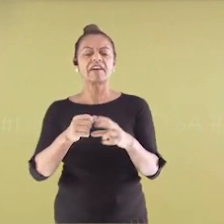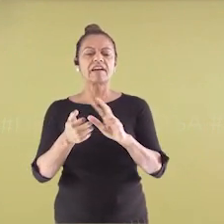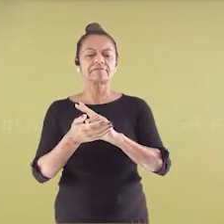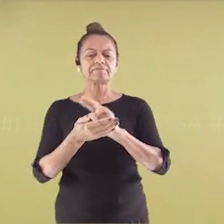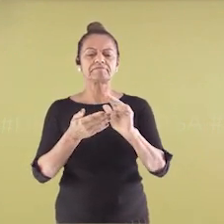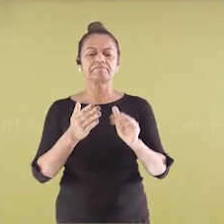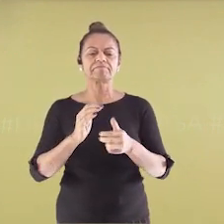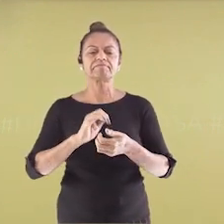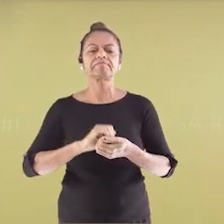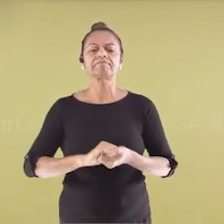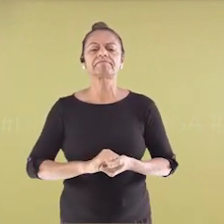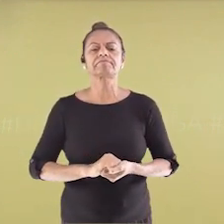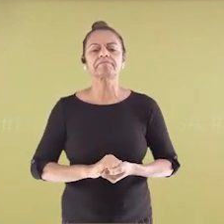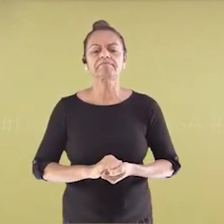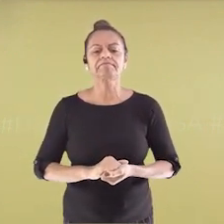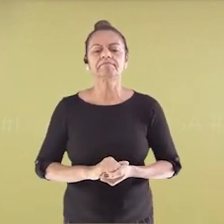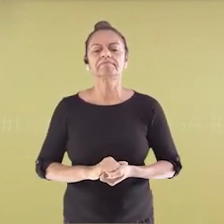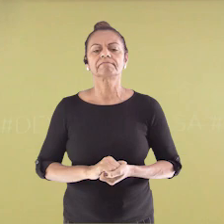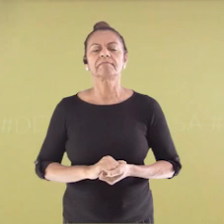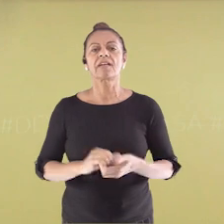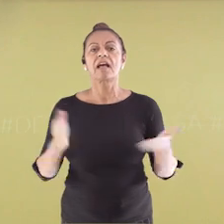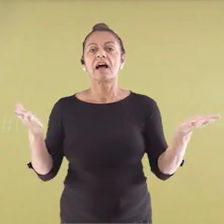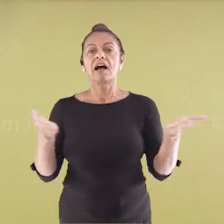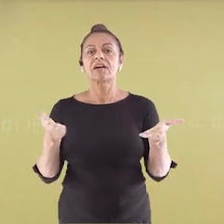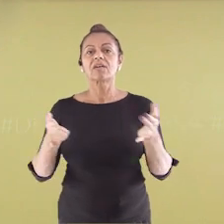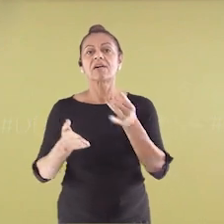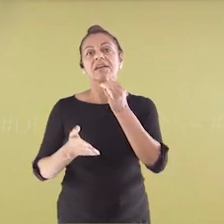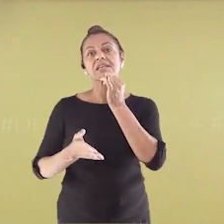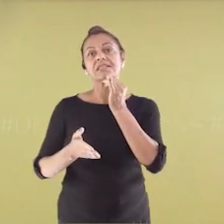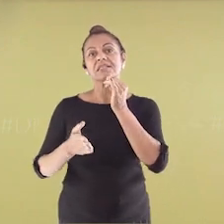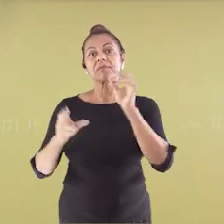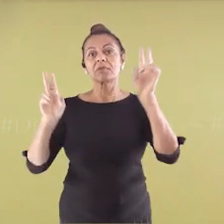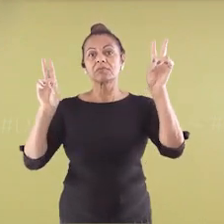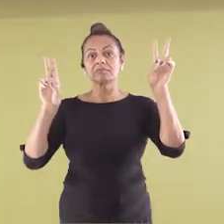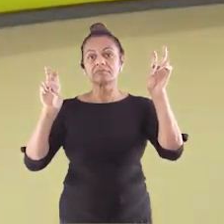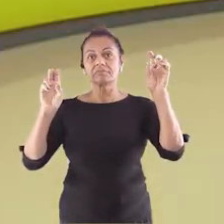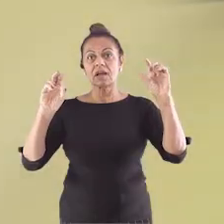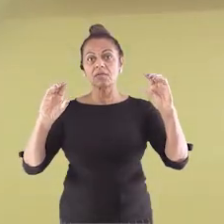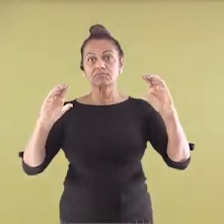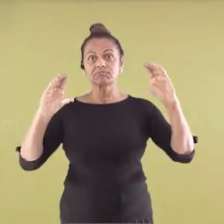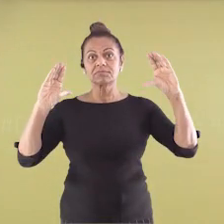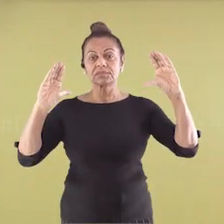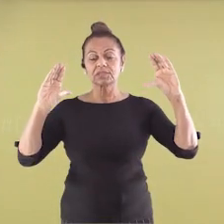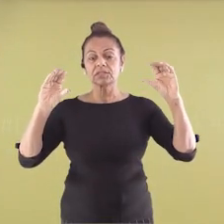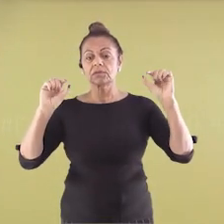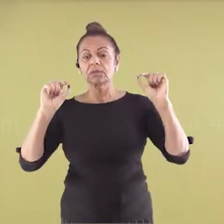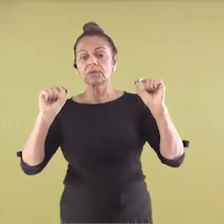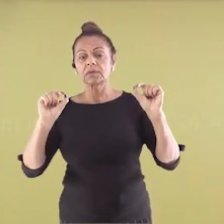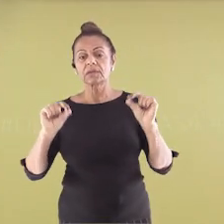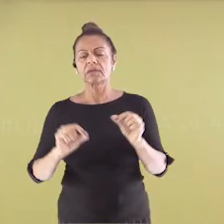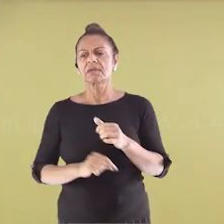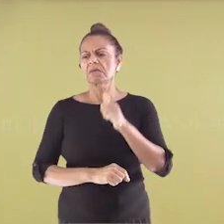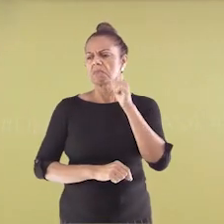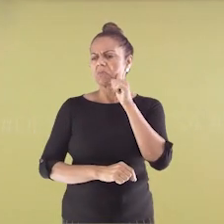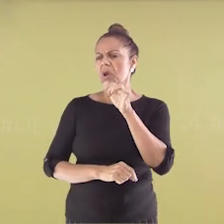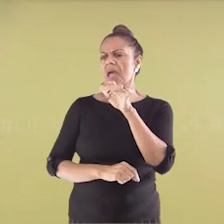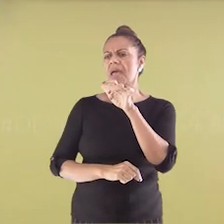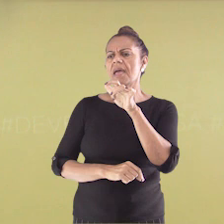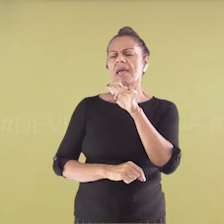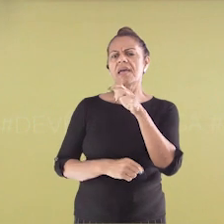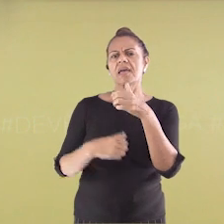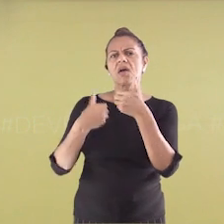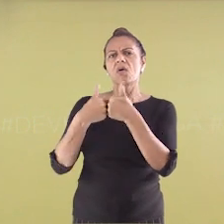formada a partir dos pronomes pessoais oblíquos, que no caso é o me, ok? Agora, vamos ao exemplo em